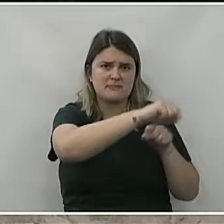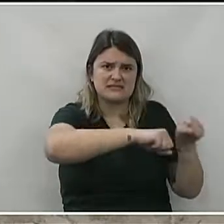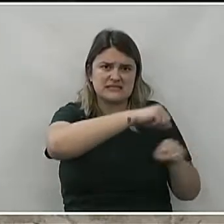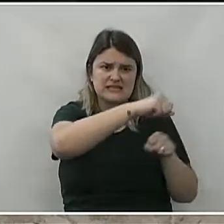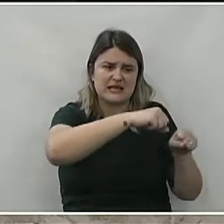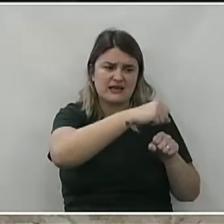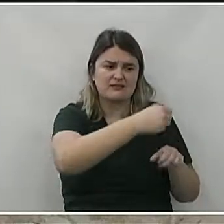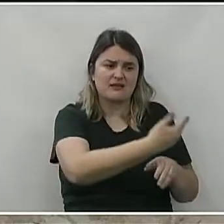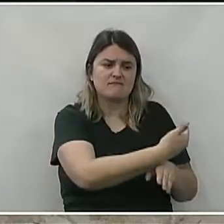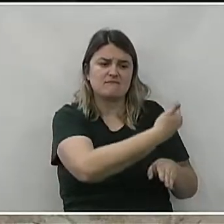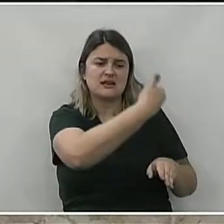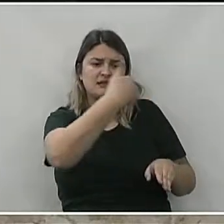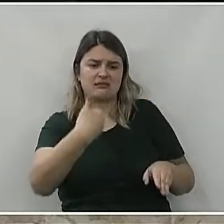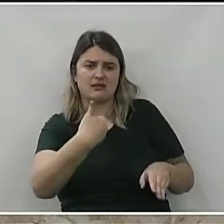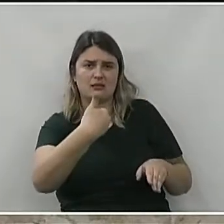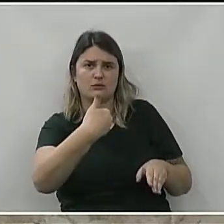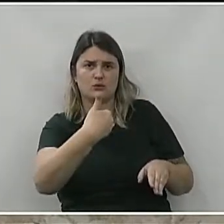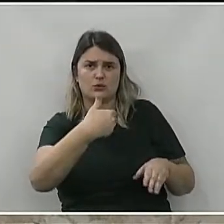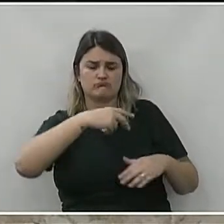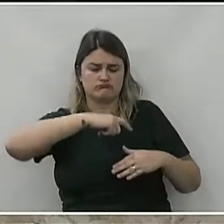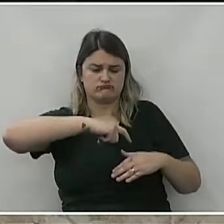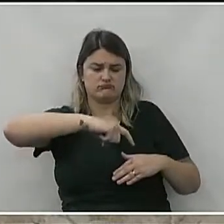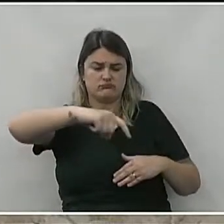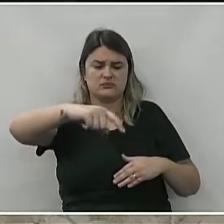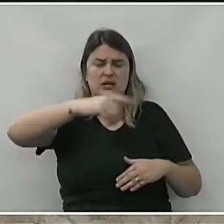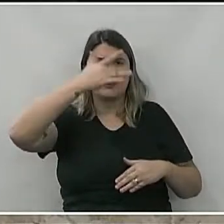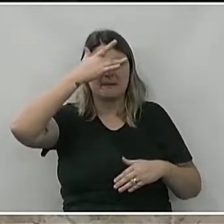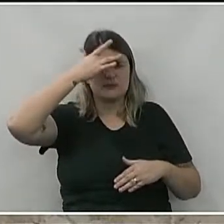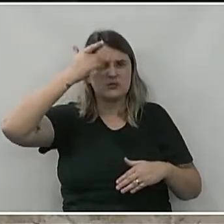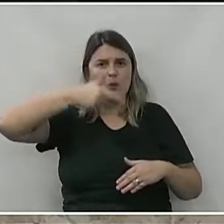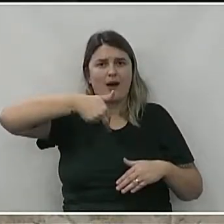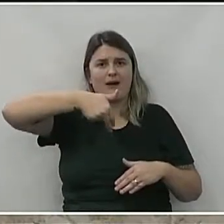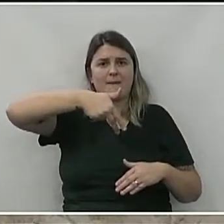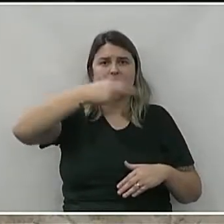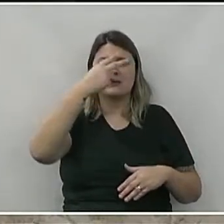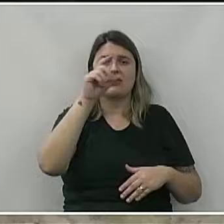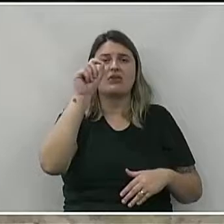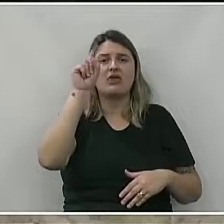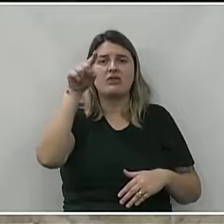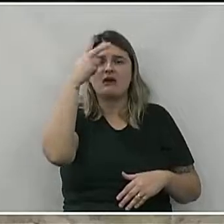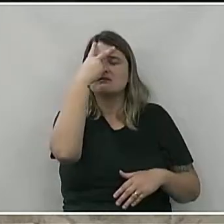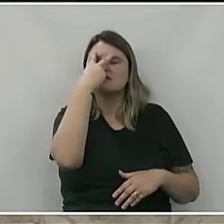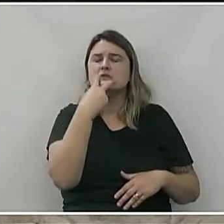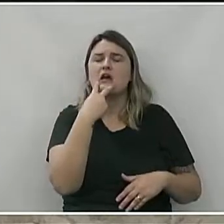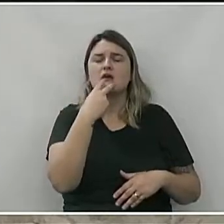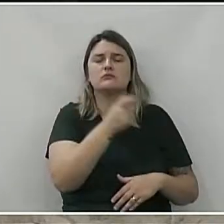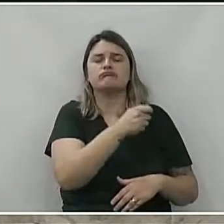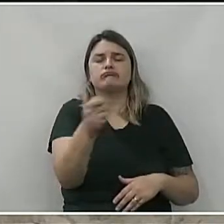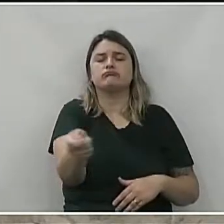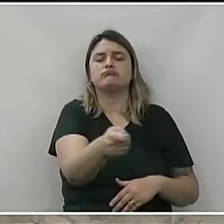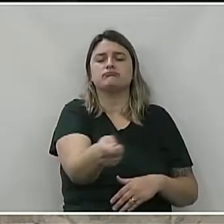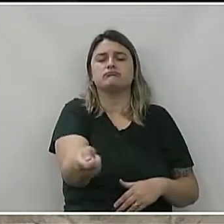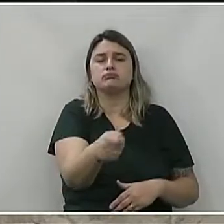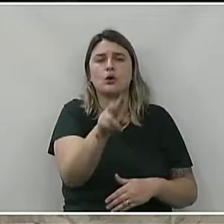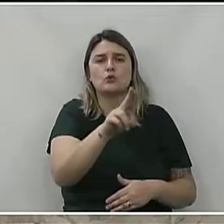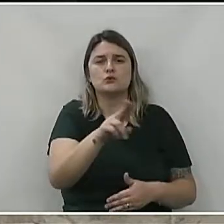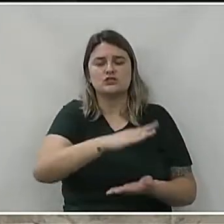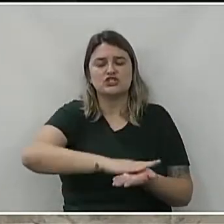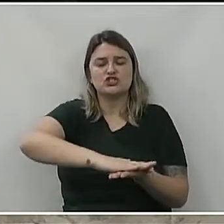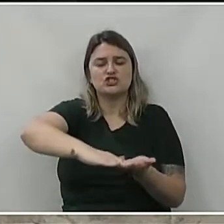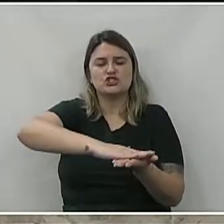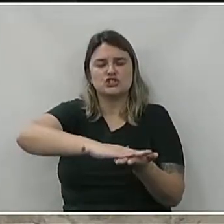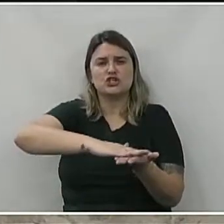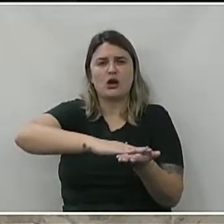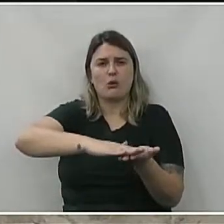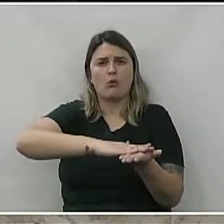para dentro da calçada e em cima do piso tátil ali, onde o deficiente visual vai precisar transitar. Então, nos dias de hoje, nós não